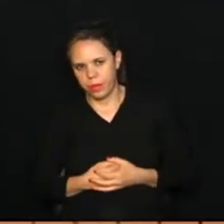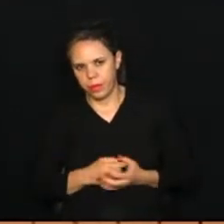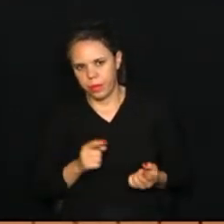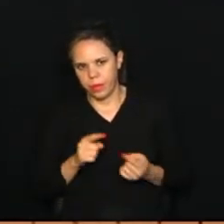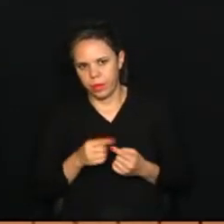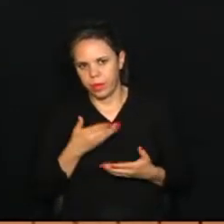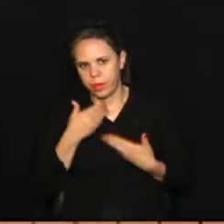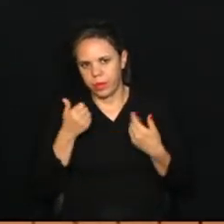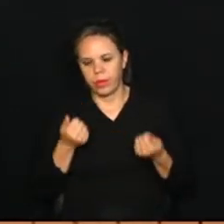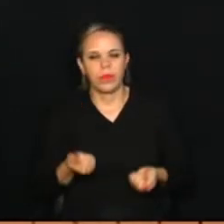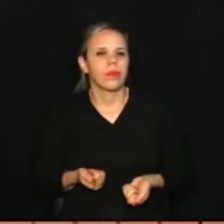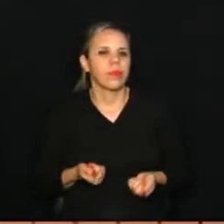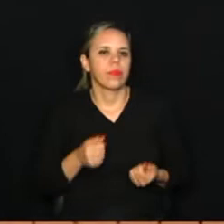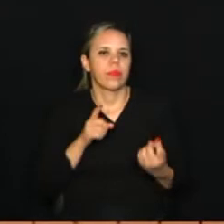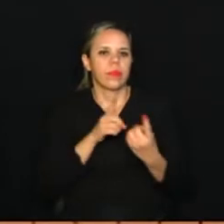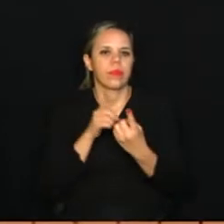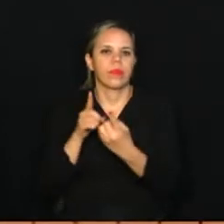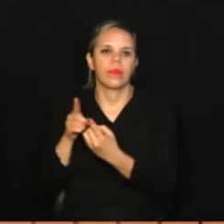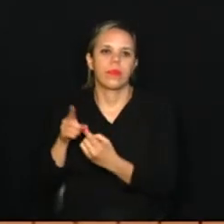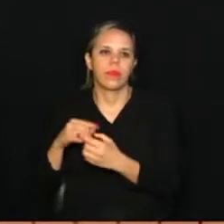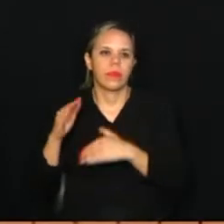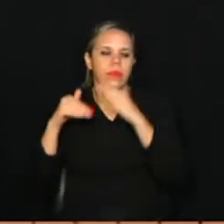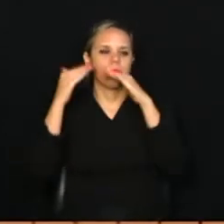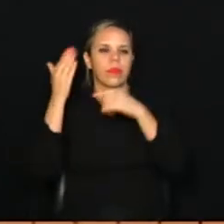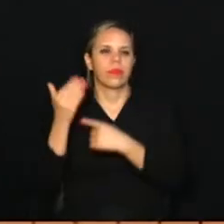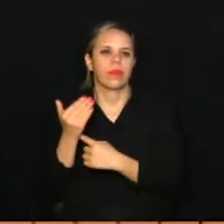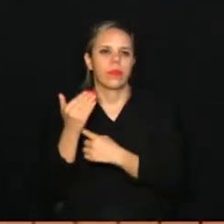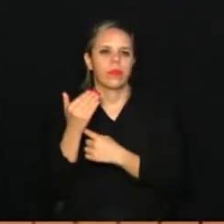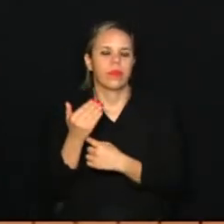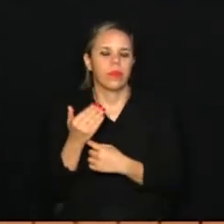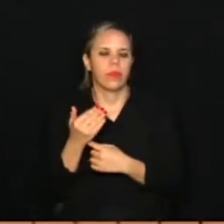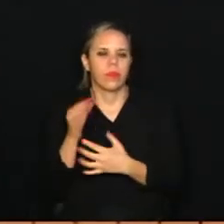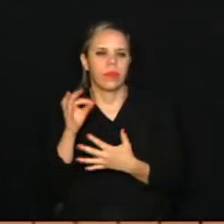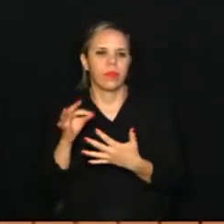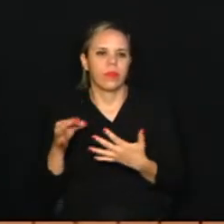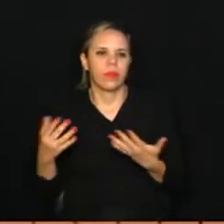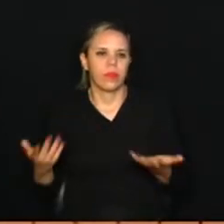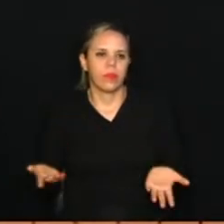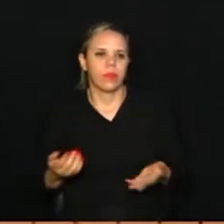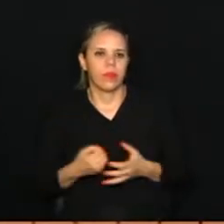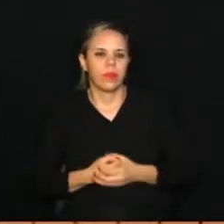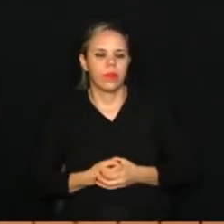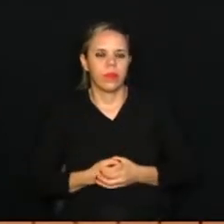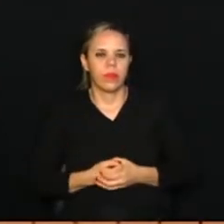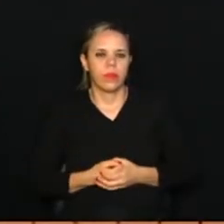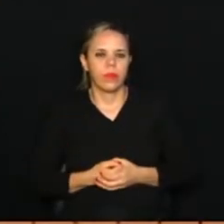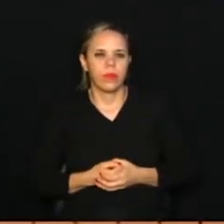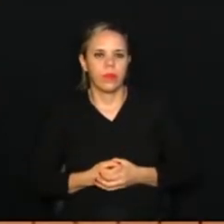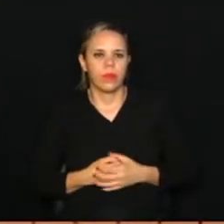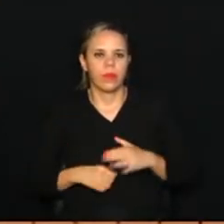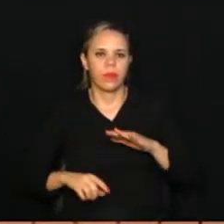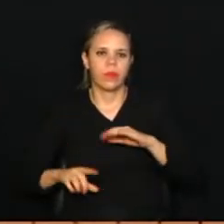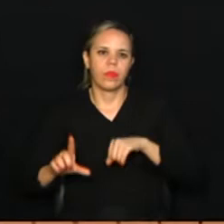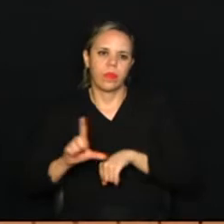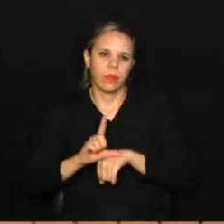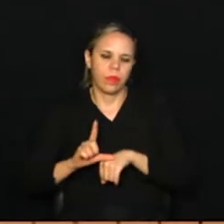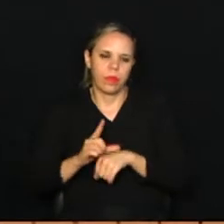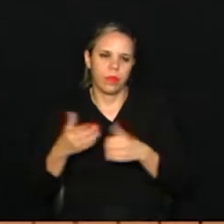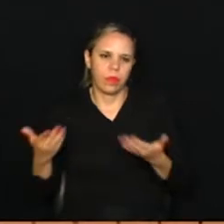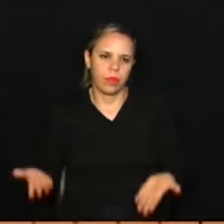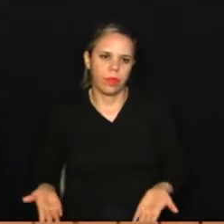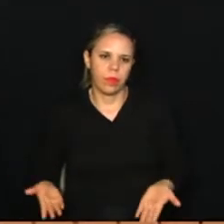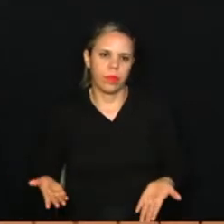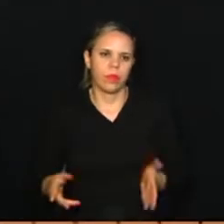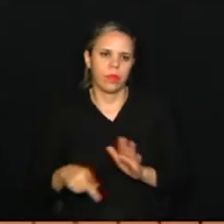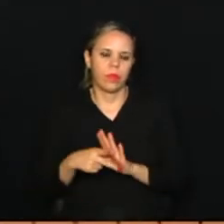aí de melhorar os serviços, desenvolvimento de tecnologias, etc., né? Bom, o Legislativo ele está aqui como a